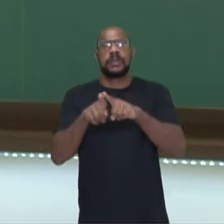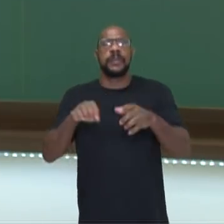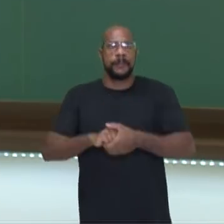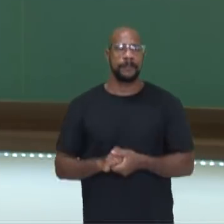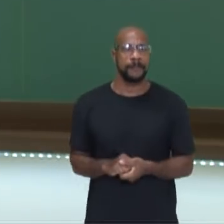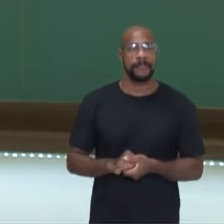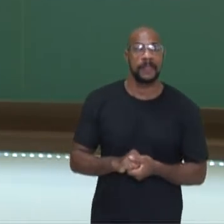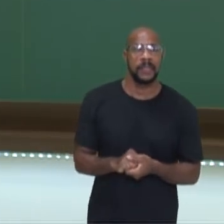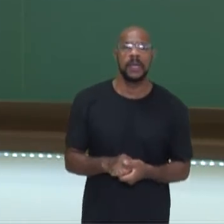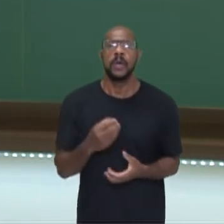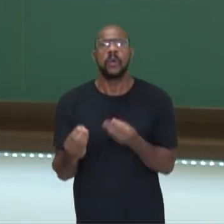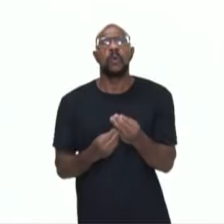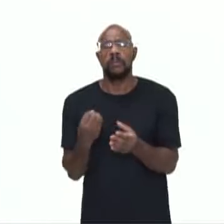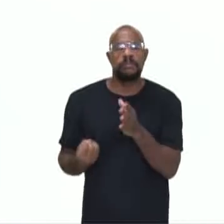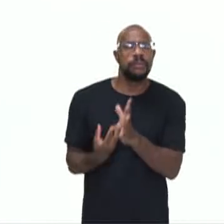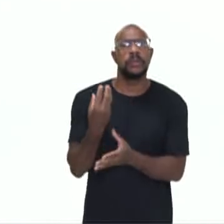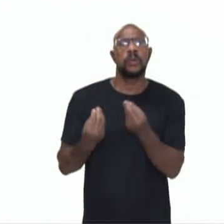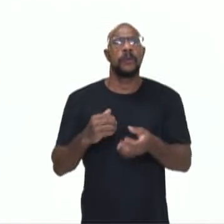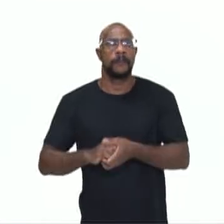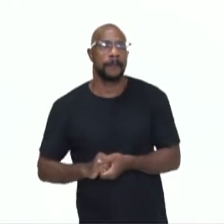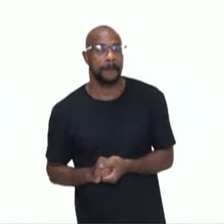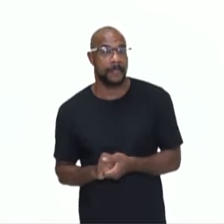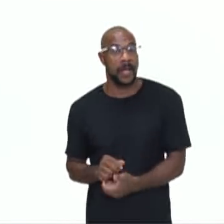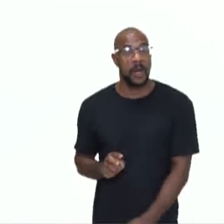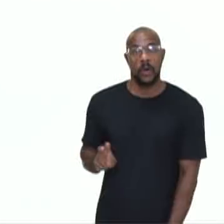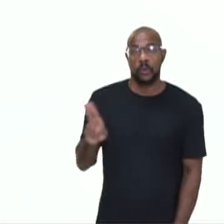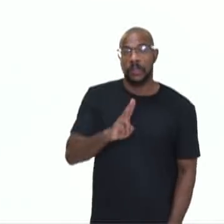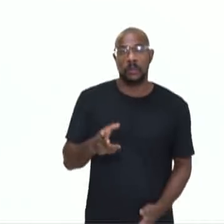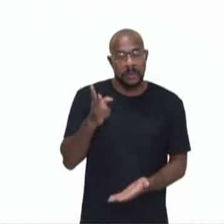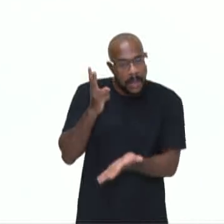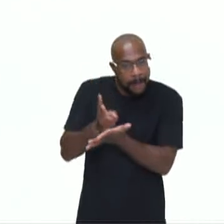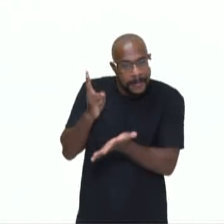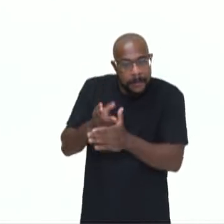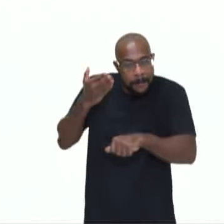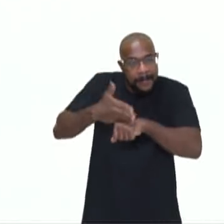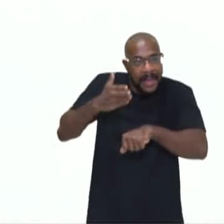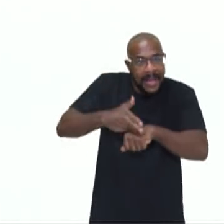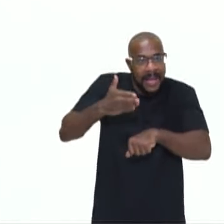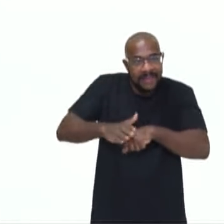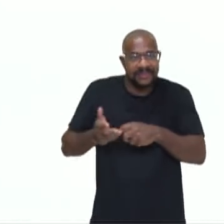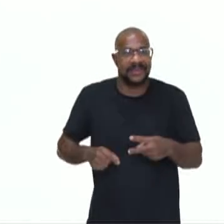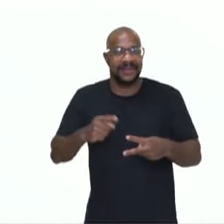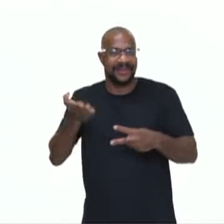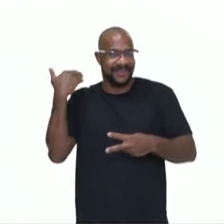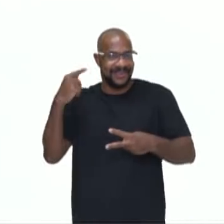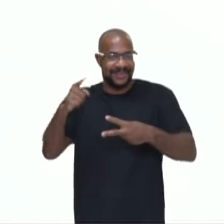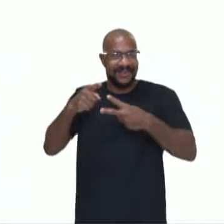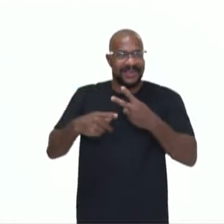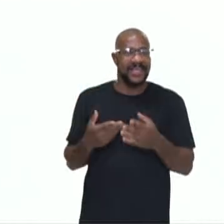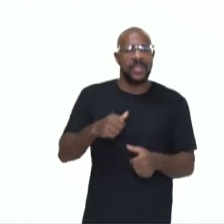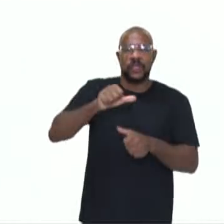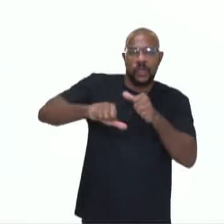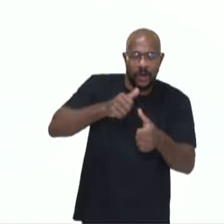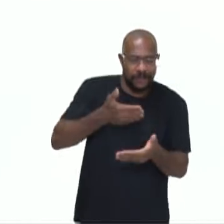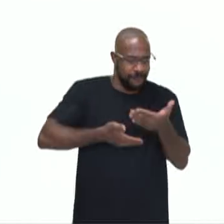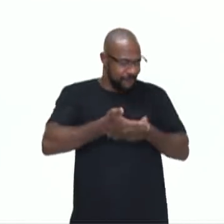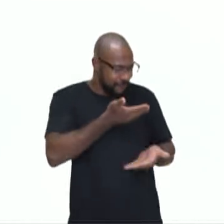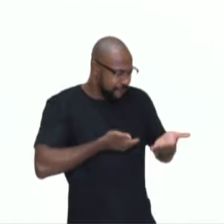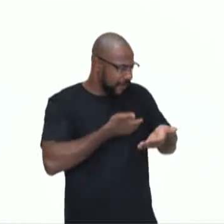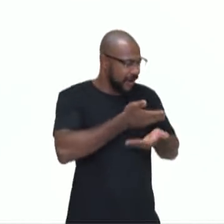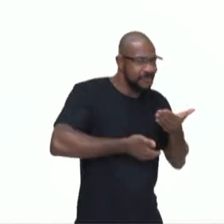funcionava? Acompanha aí, criança. Usando as mesmas práticas do coronelismo, por exemplo, trocas de favores e